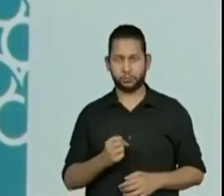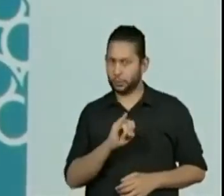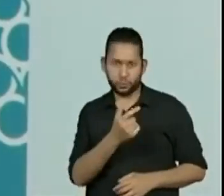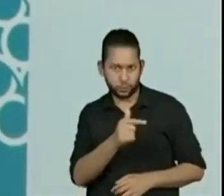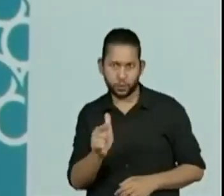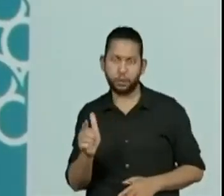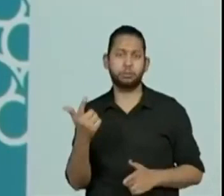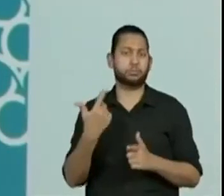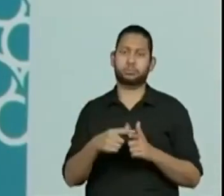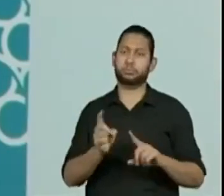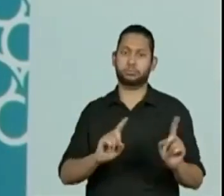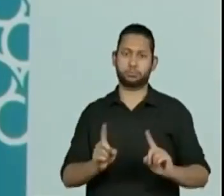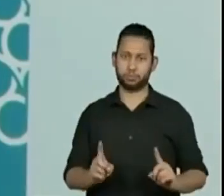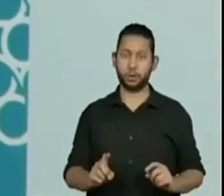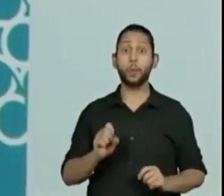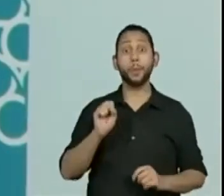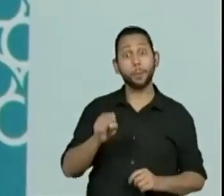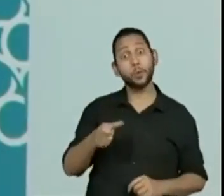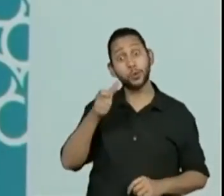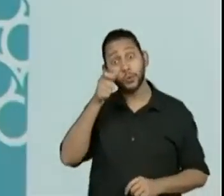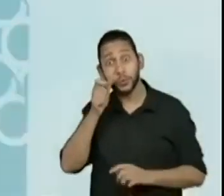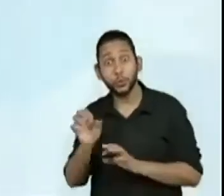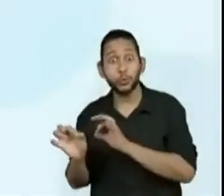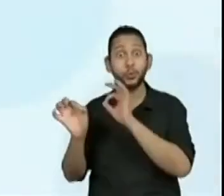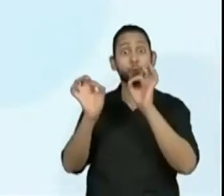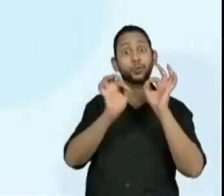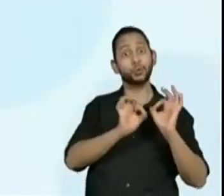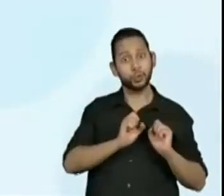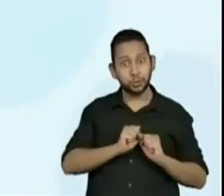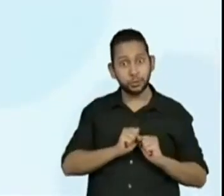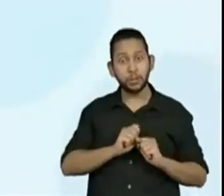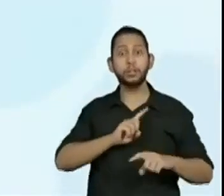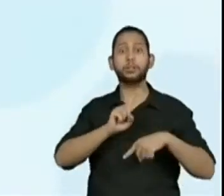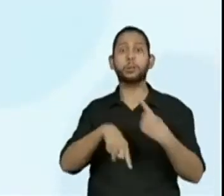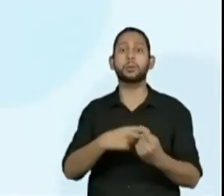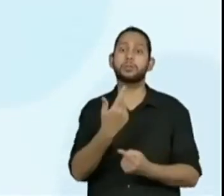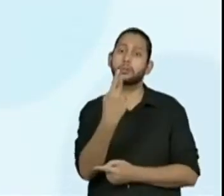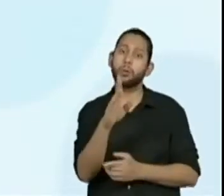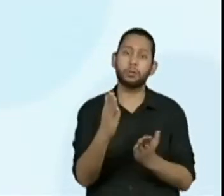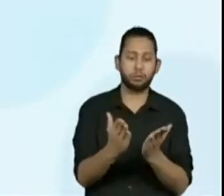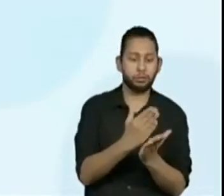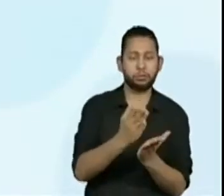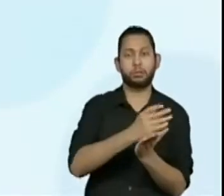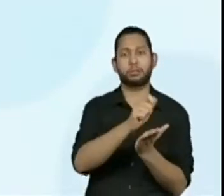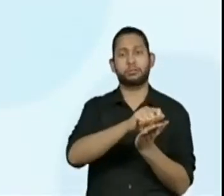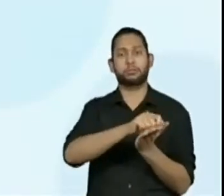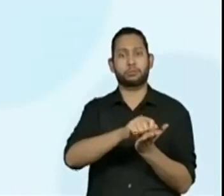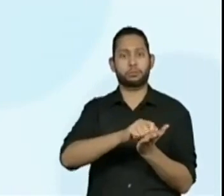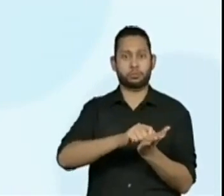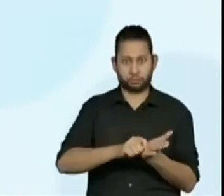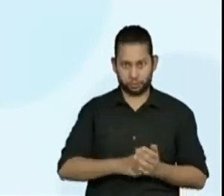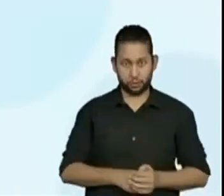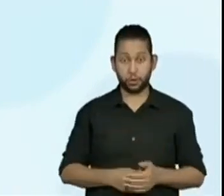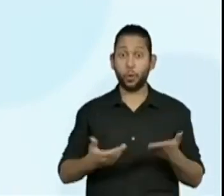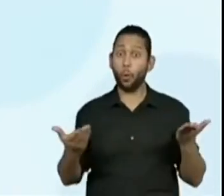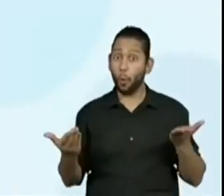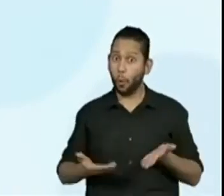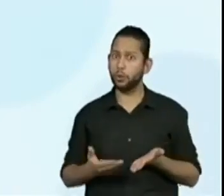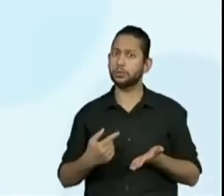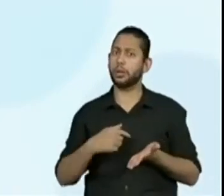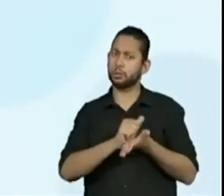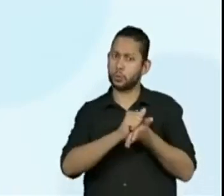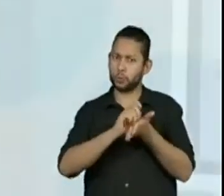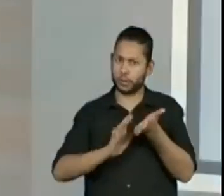vão ficar gravadas, você pode acompanhar depois. Hoje você pode anotar no seu caderno, nós vamos fazer as